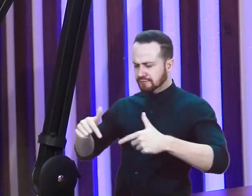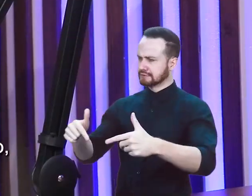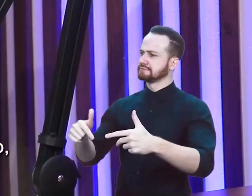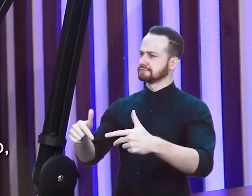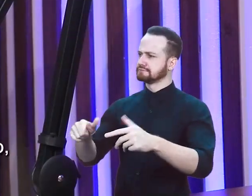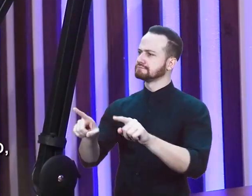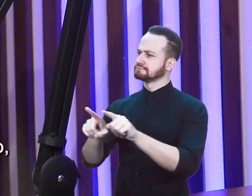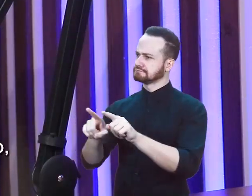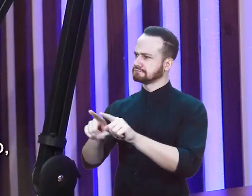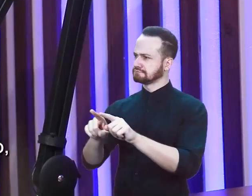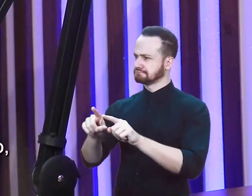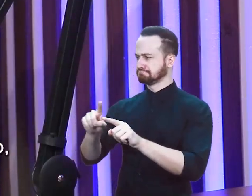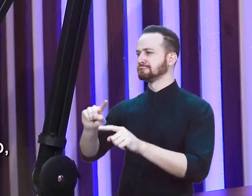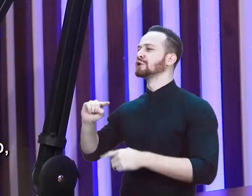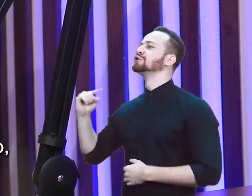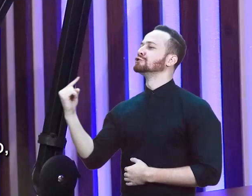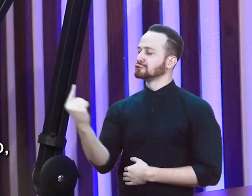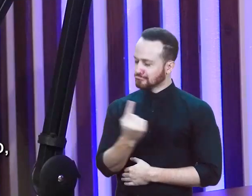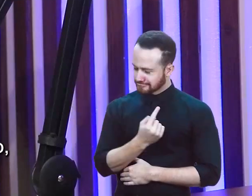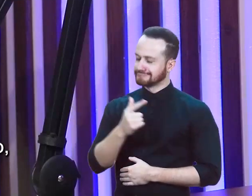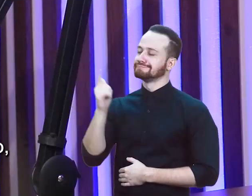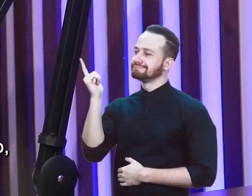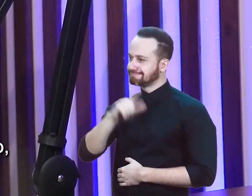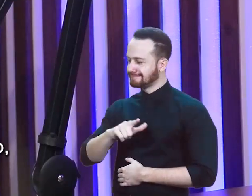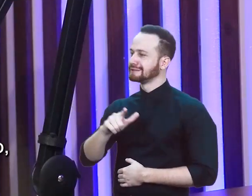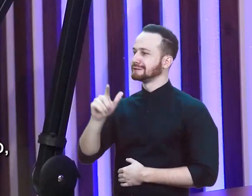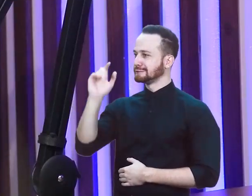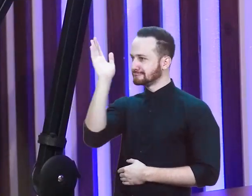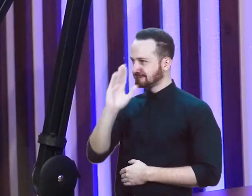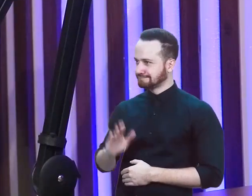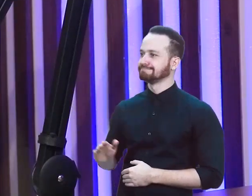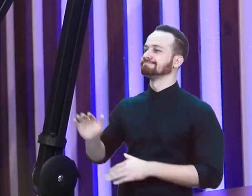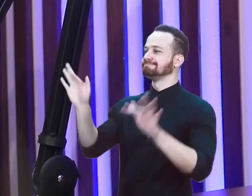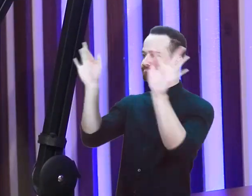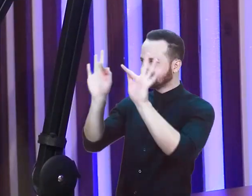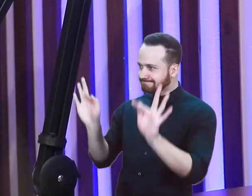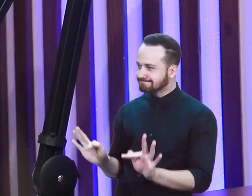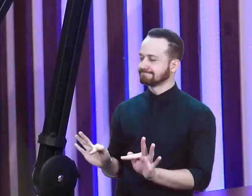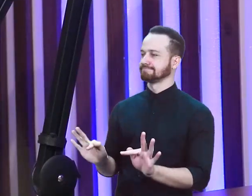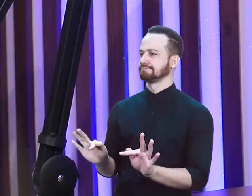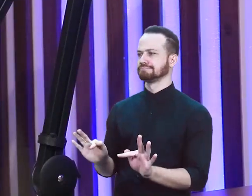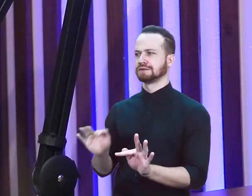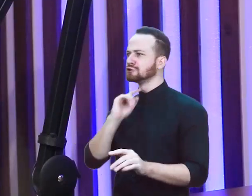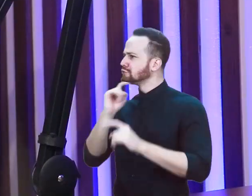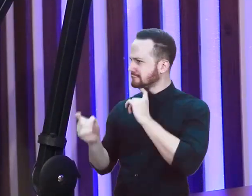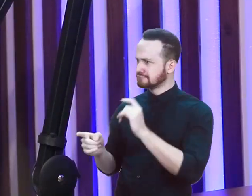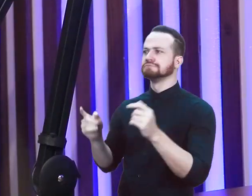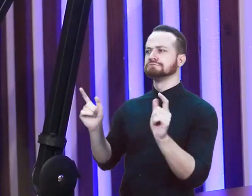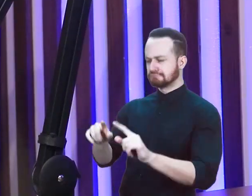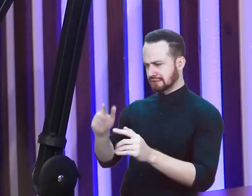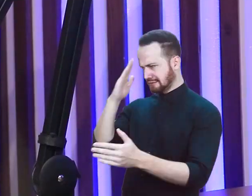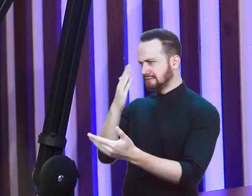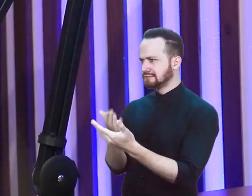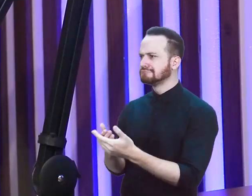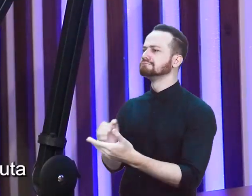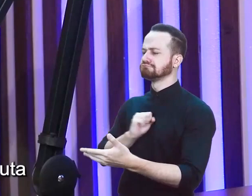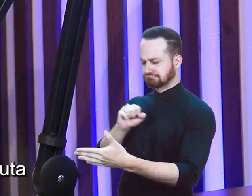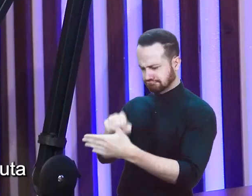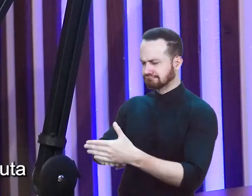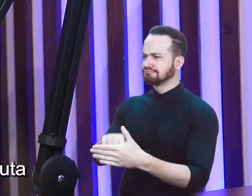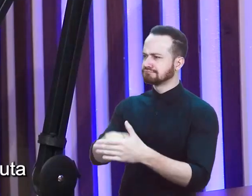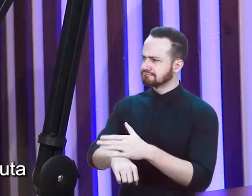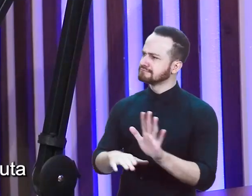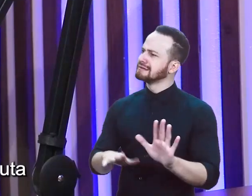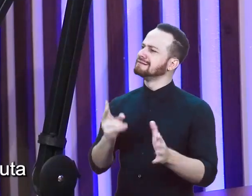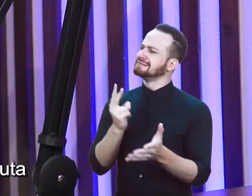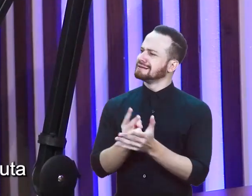trabalho. E todos nós seremos, de fato, uma nação feliz. Eu não tenho dúvida disso. É por isso que eu luto. Então,